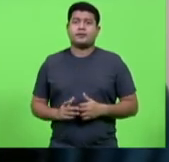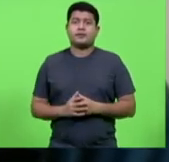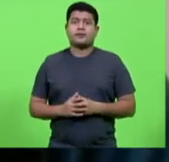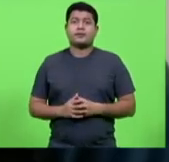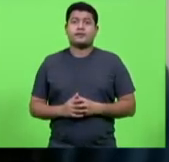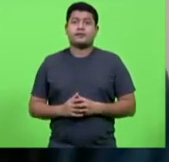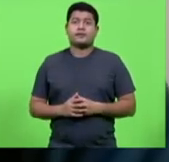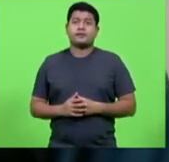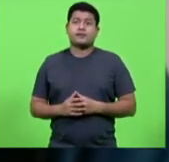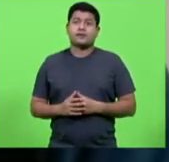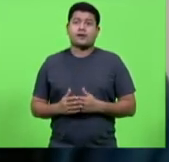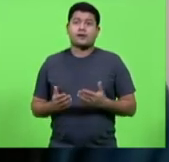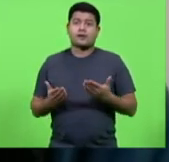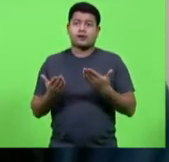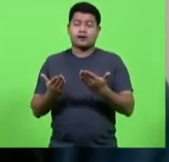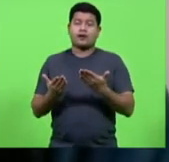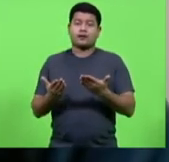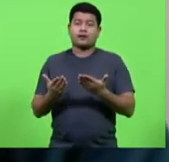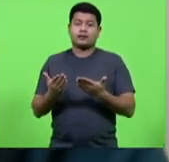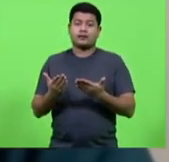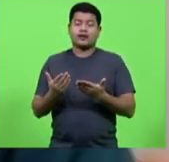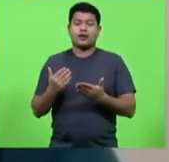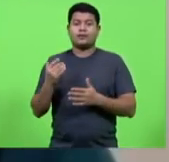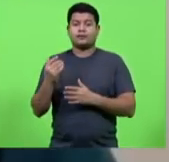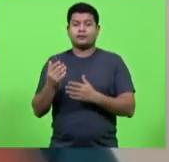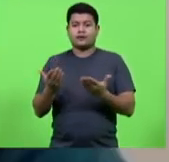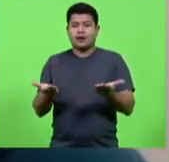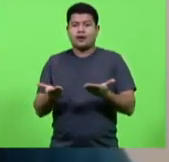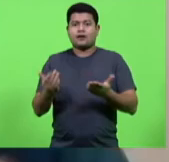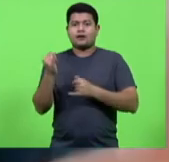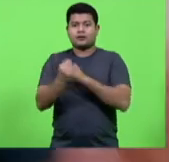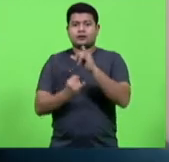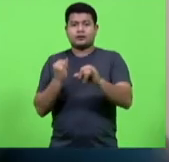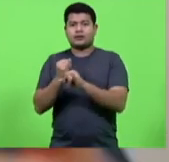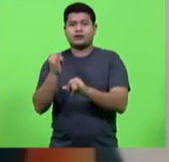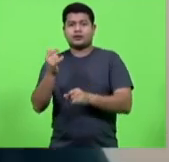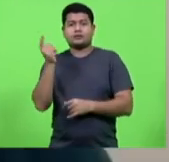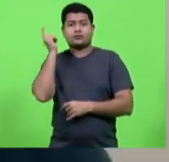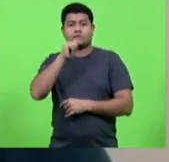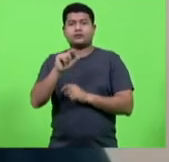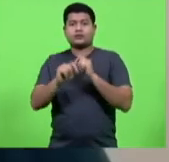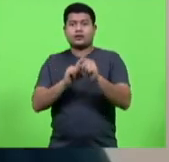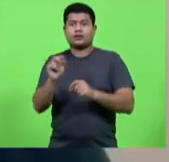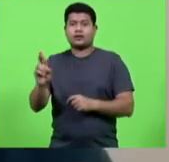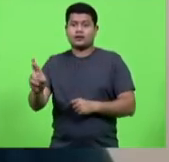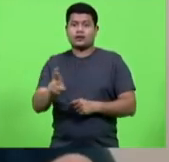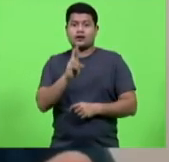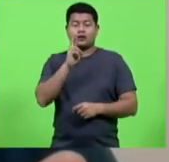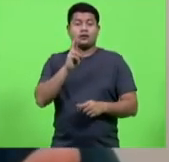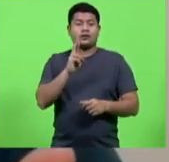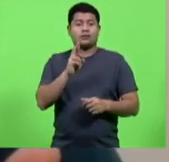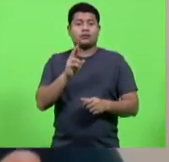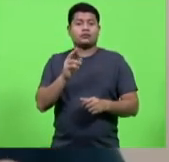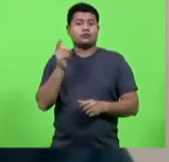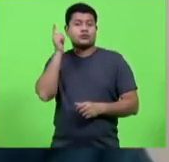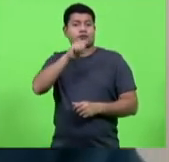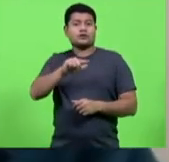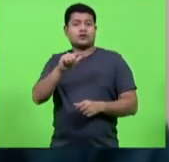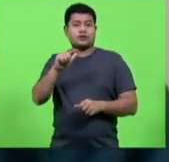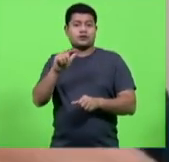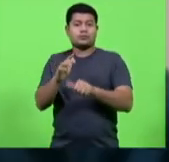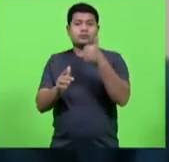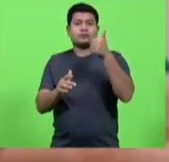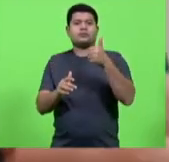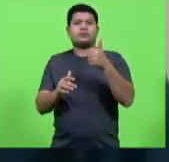edição virtual, né, da feira, veio do resultado da primeira, né? Que mais